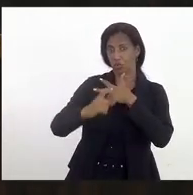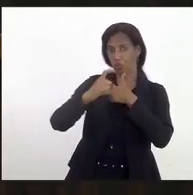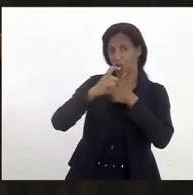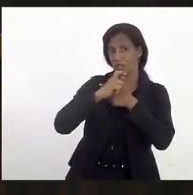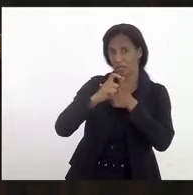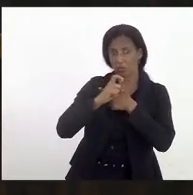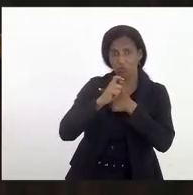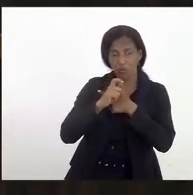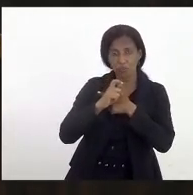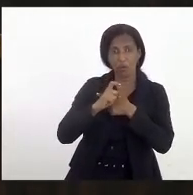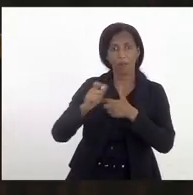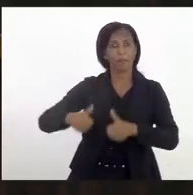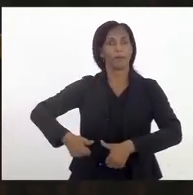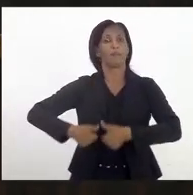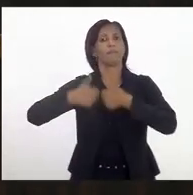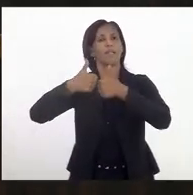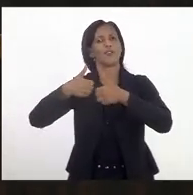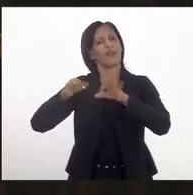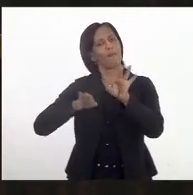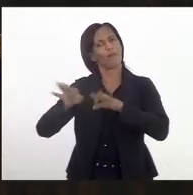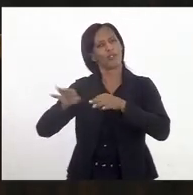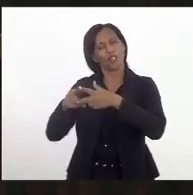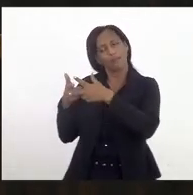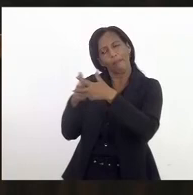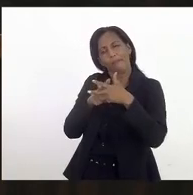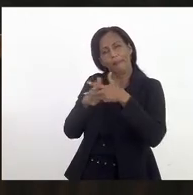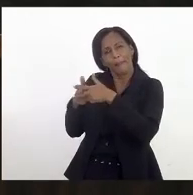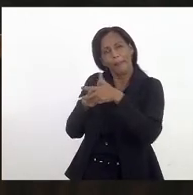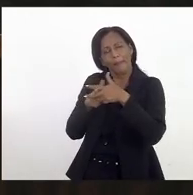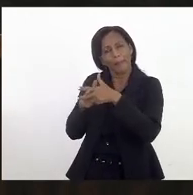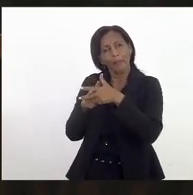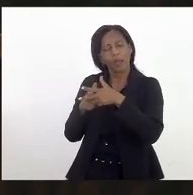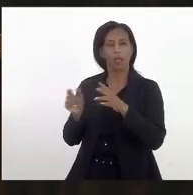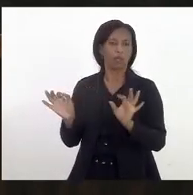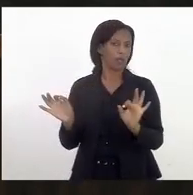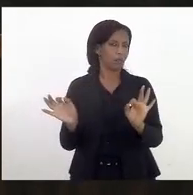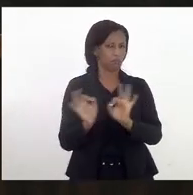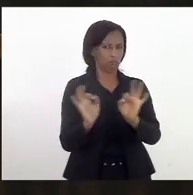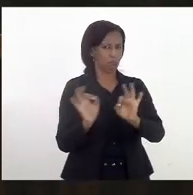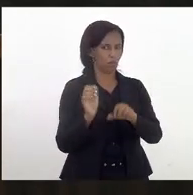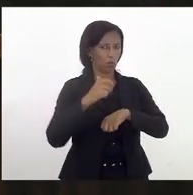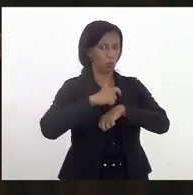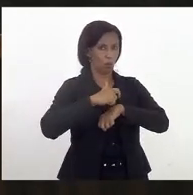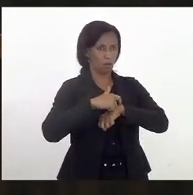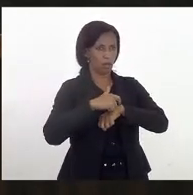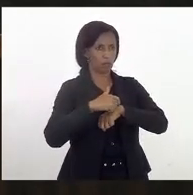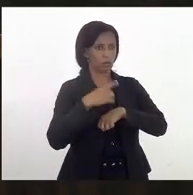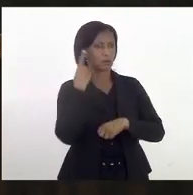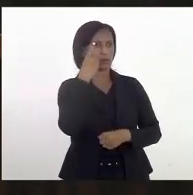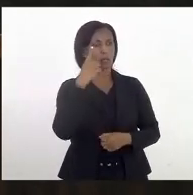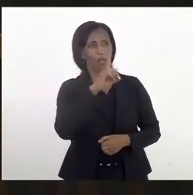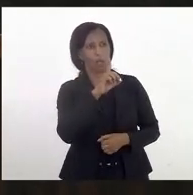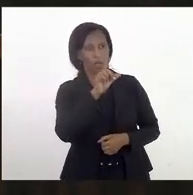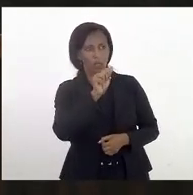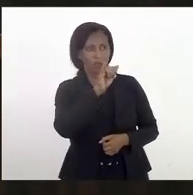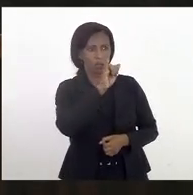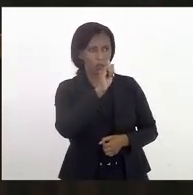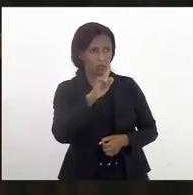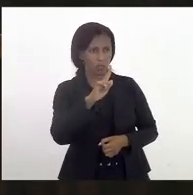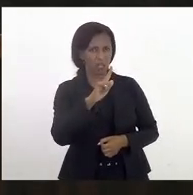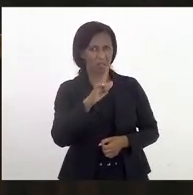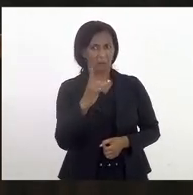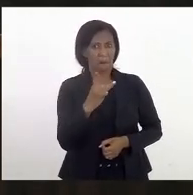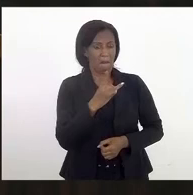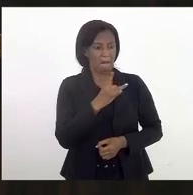sempre para que possa melhorar o projeto o e nenhum momento Deputado danniel librelon nós